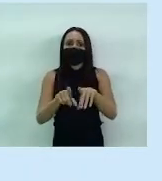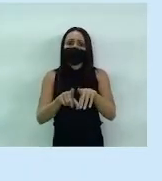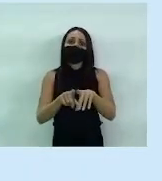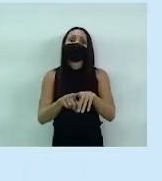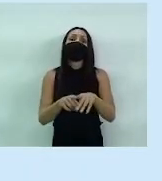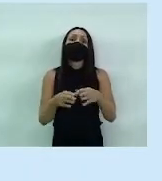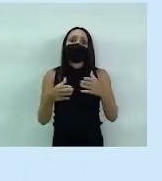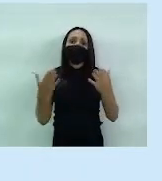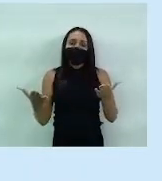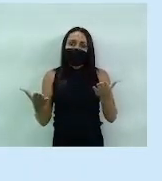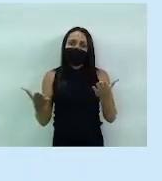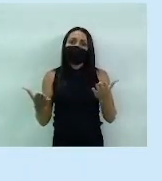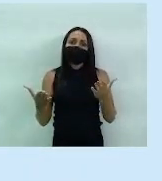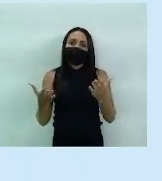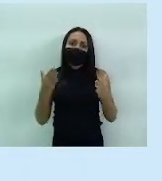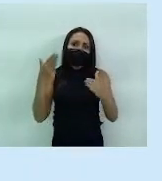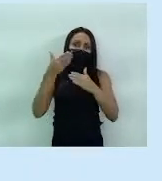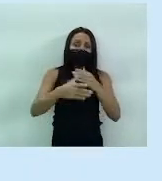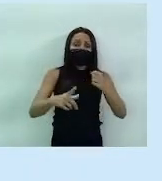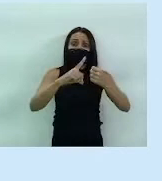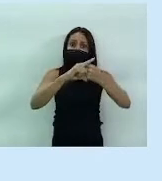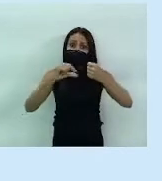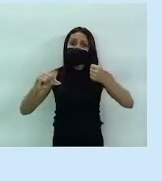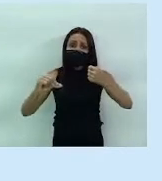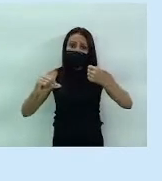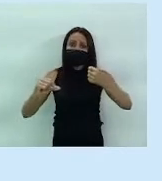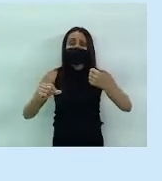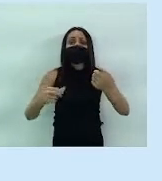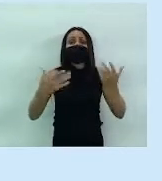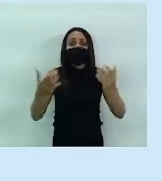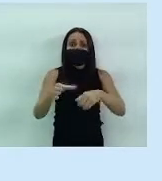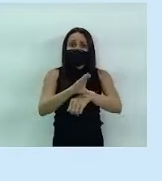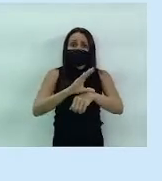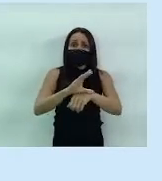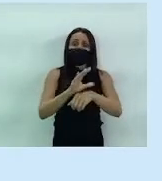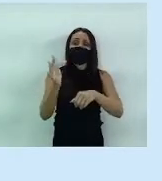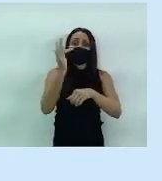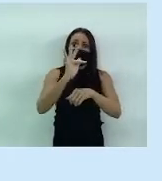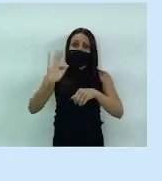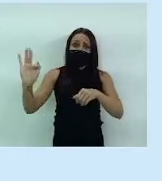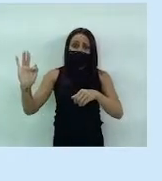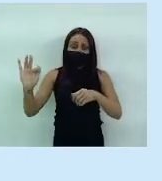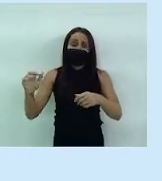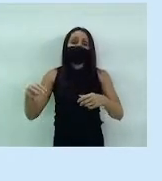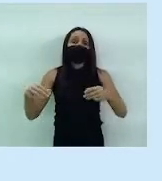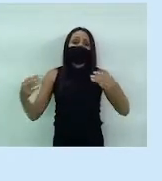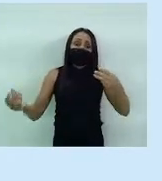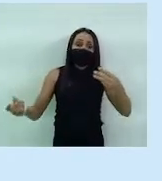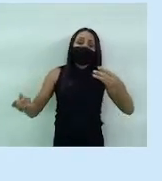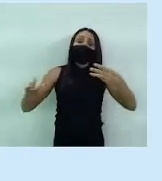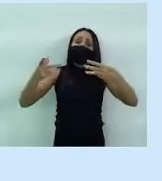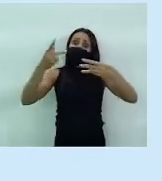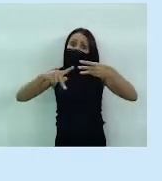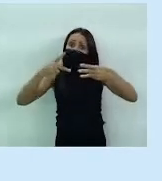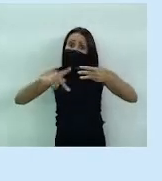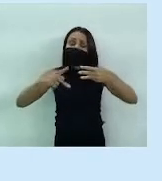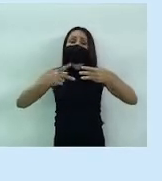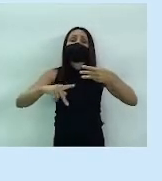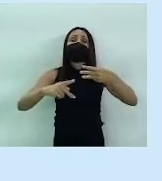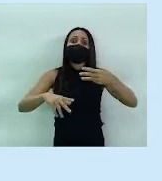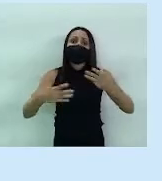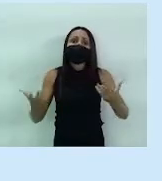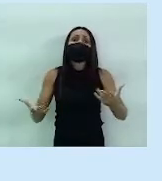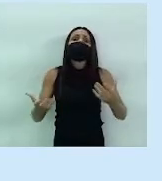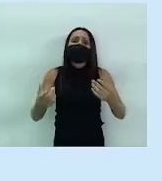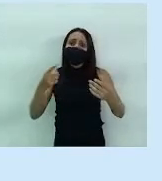está frisada nesse artigo. A Constituição Federal coloca que o Ministério Público ele tem também